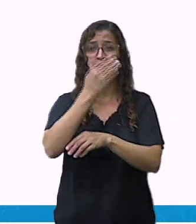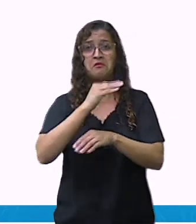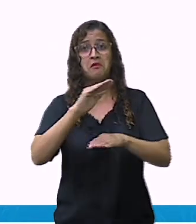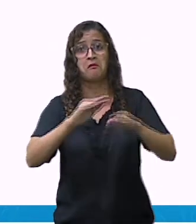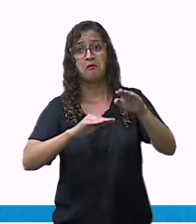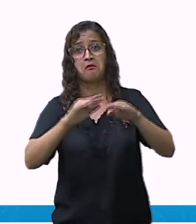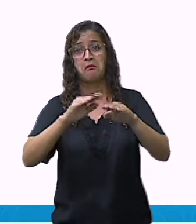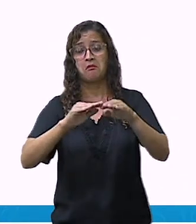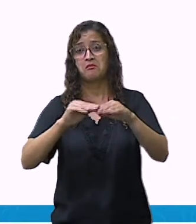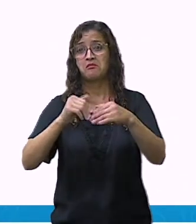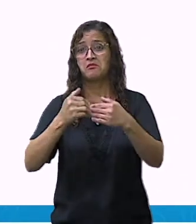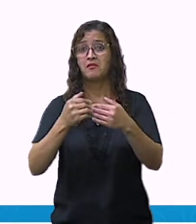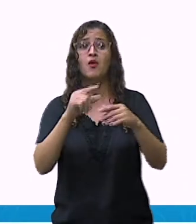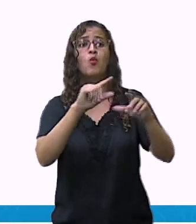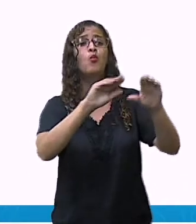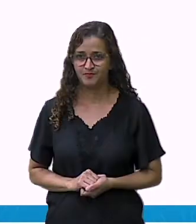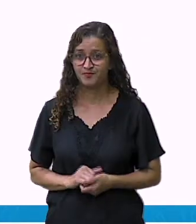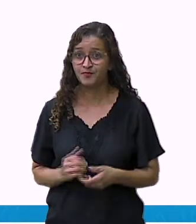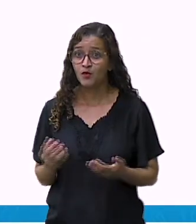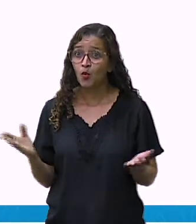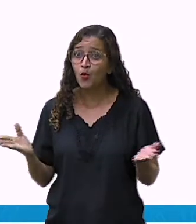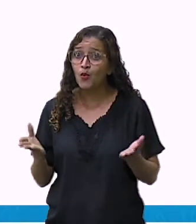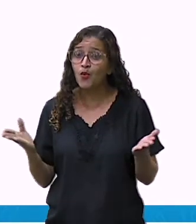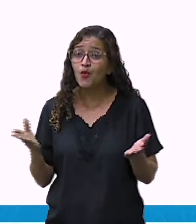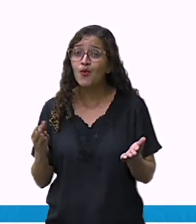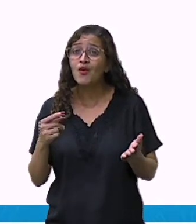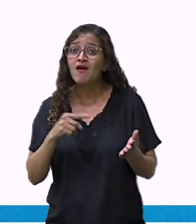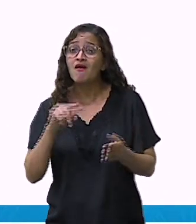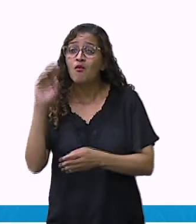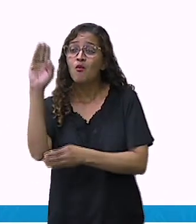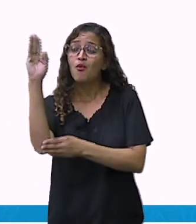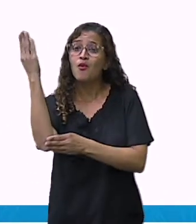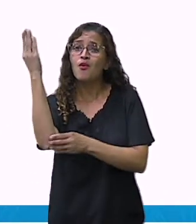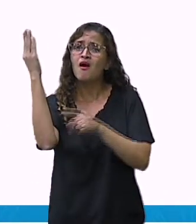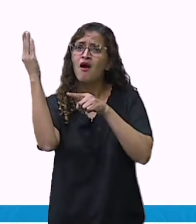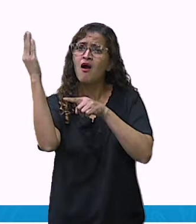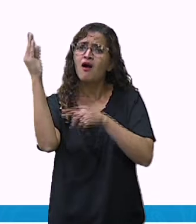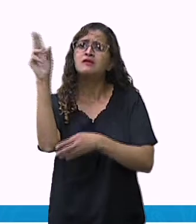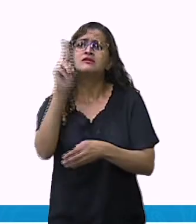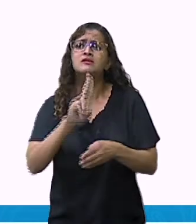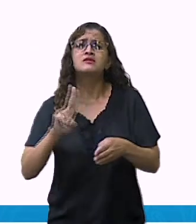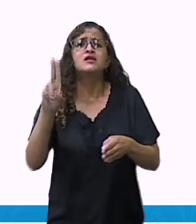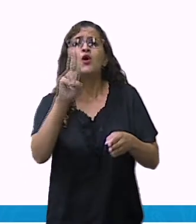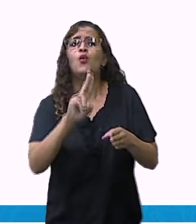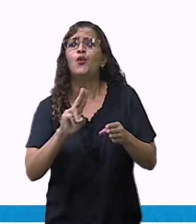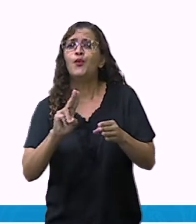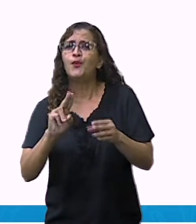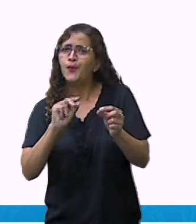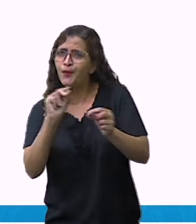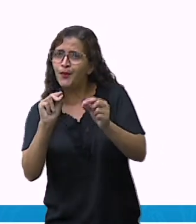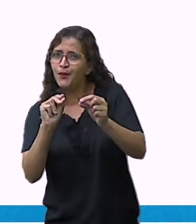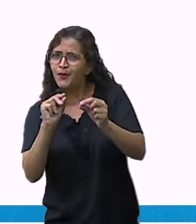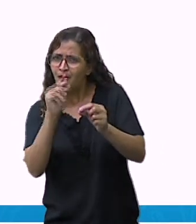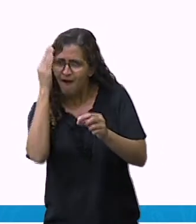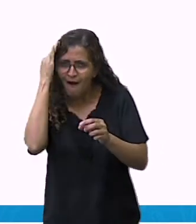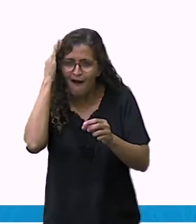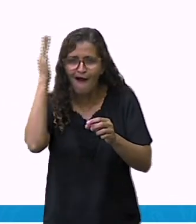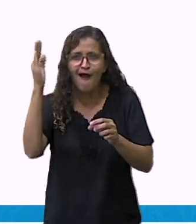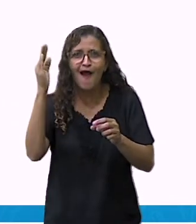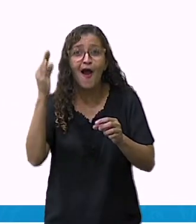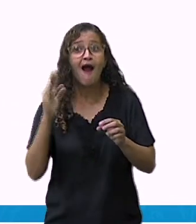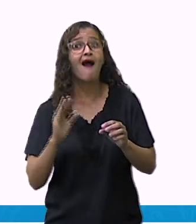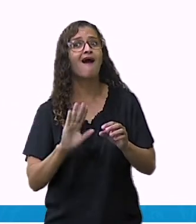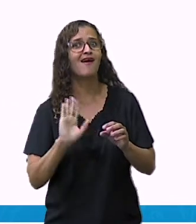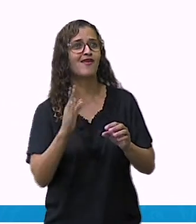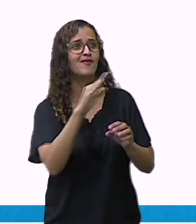ripa para decoração. Hoje é muito utilizado essas peças de madeiras, essa ripa, esse